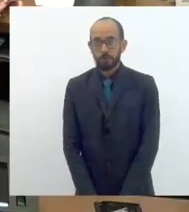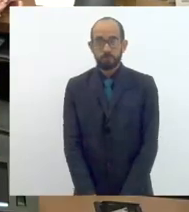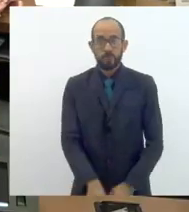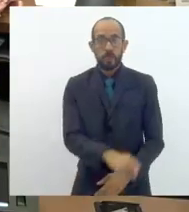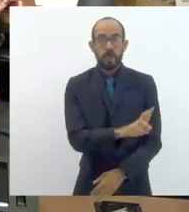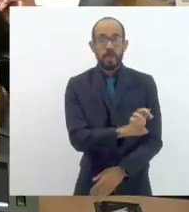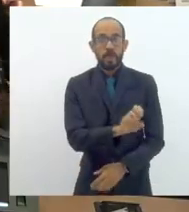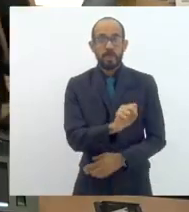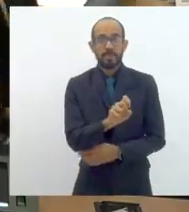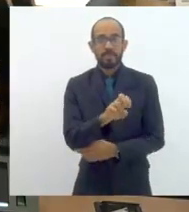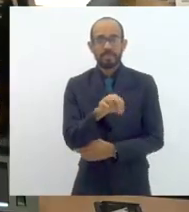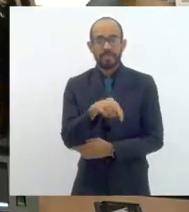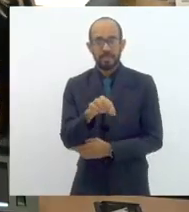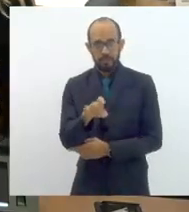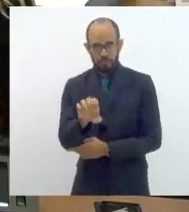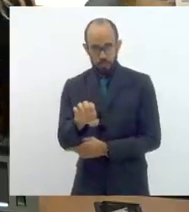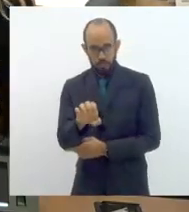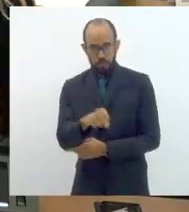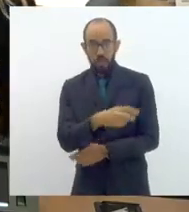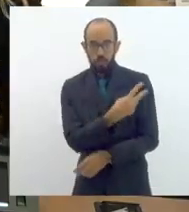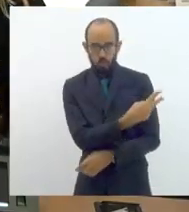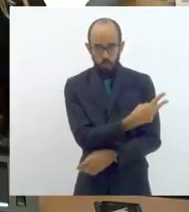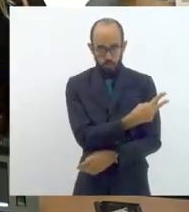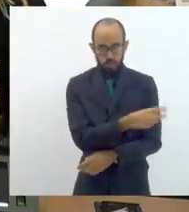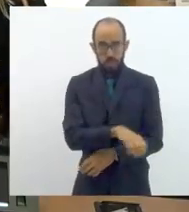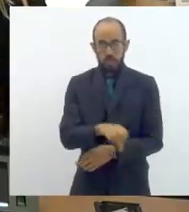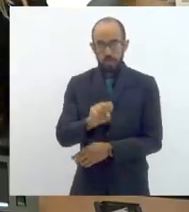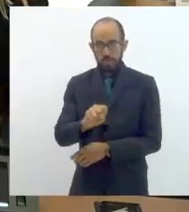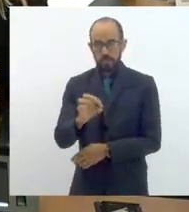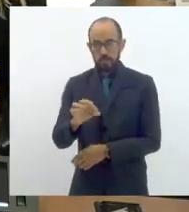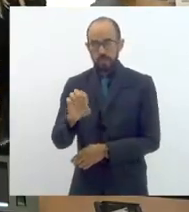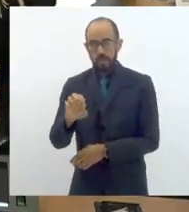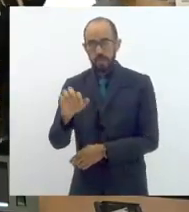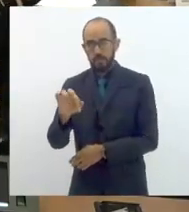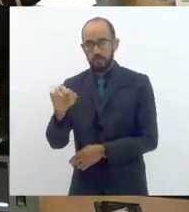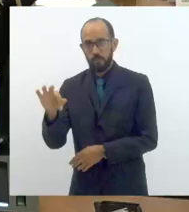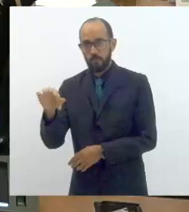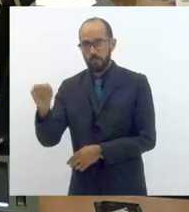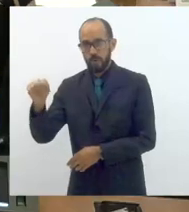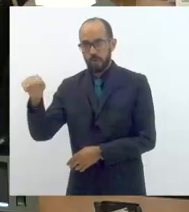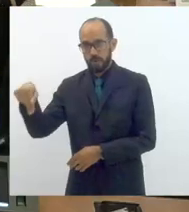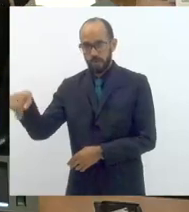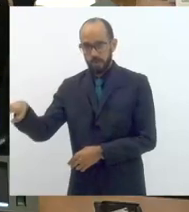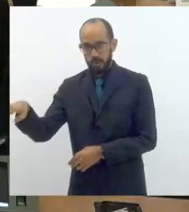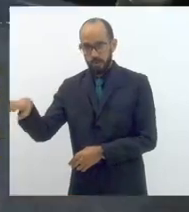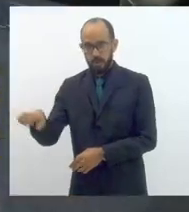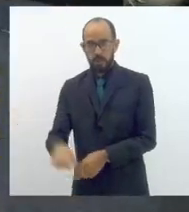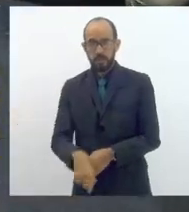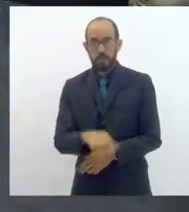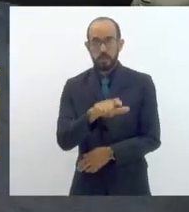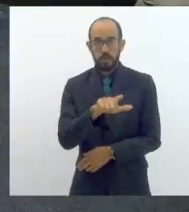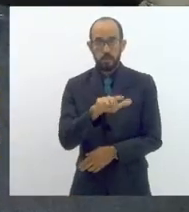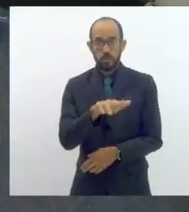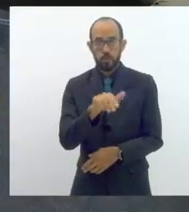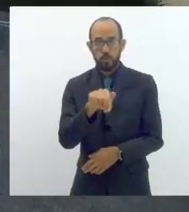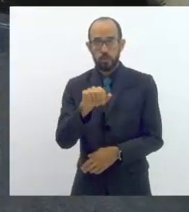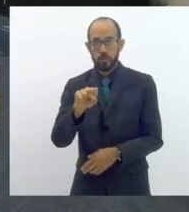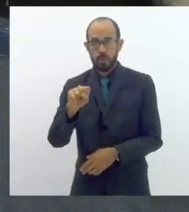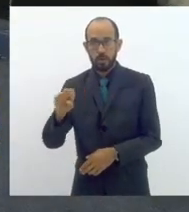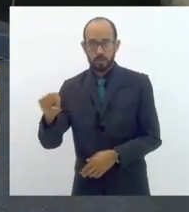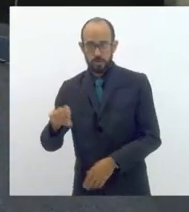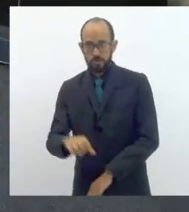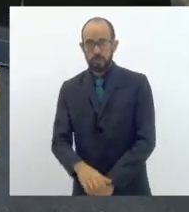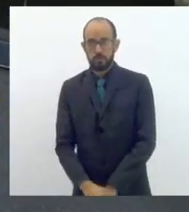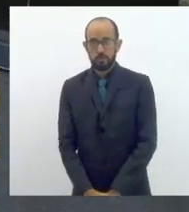Resende, dois parlamentares, Stephanie Vitória Soares dos Santos e Lucas Resende